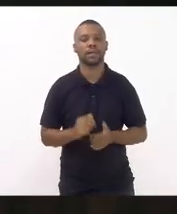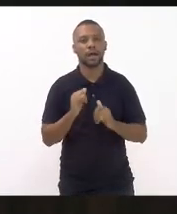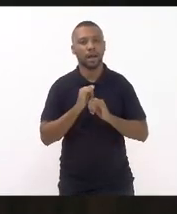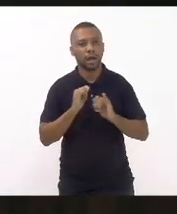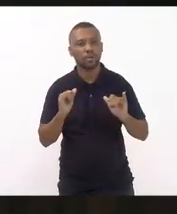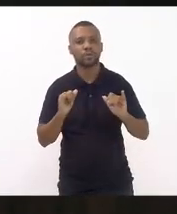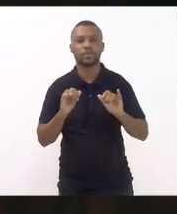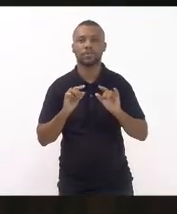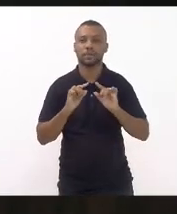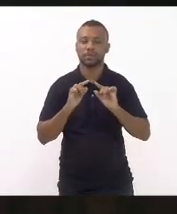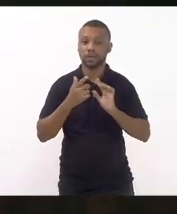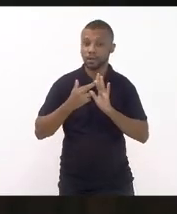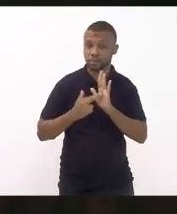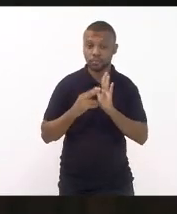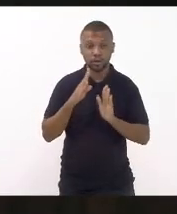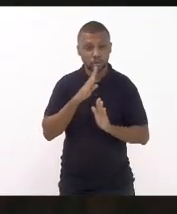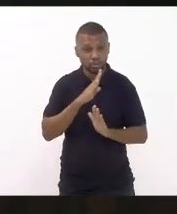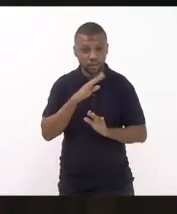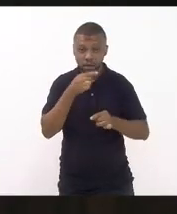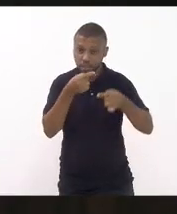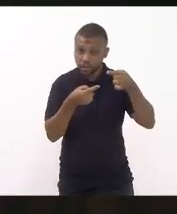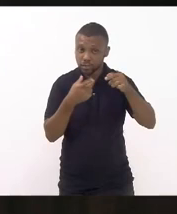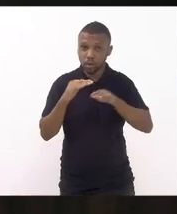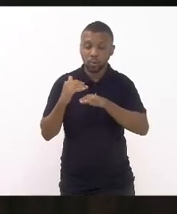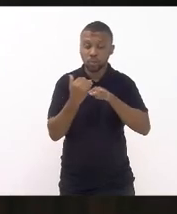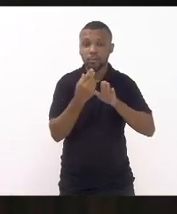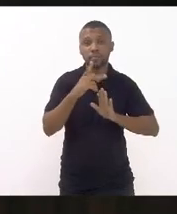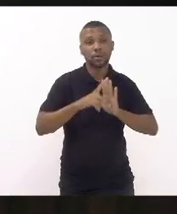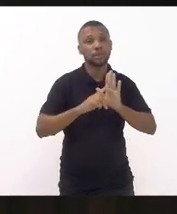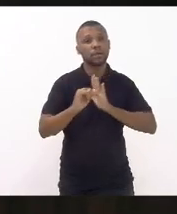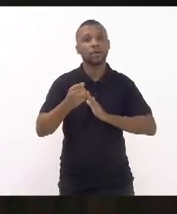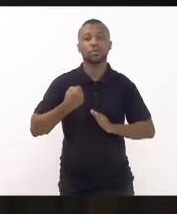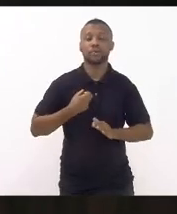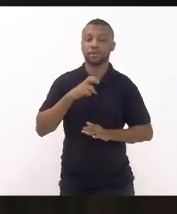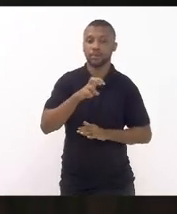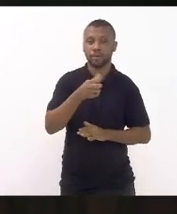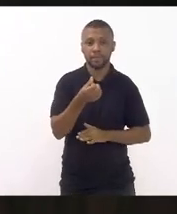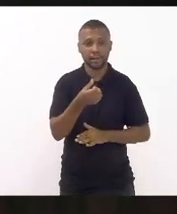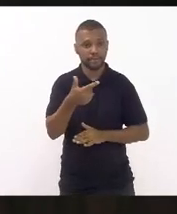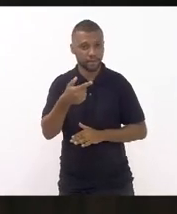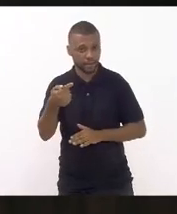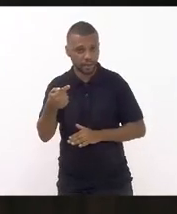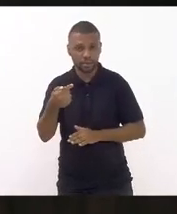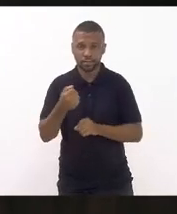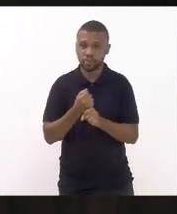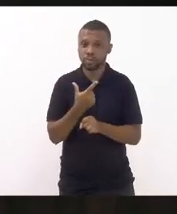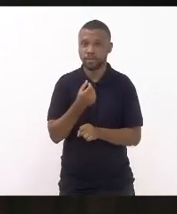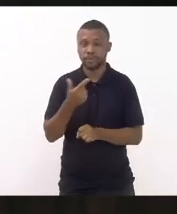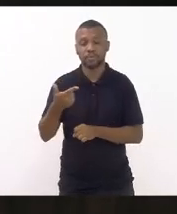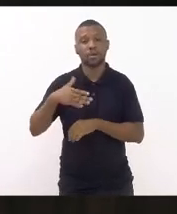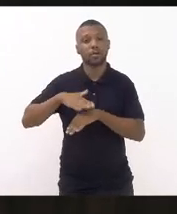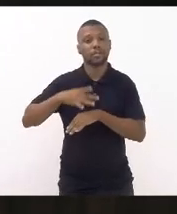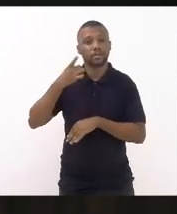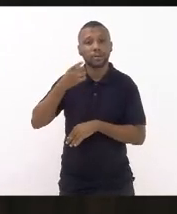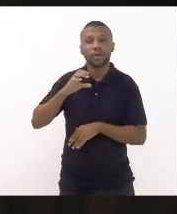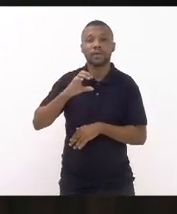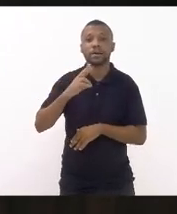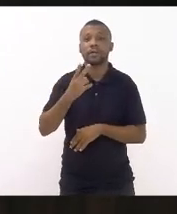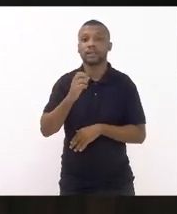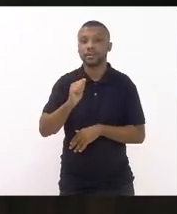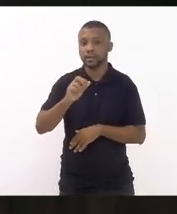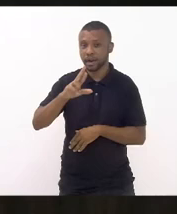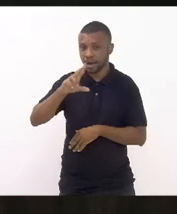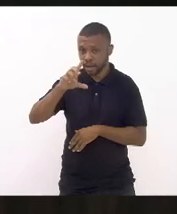Anuncio. Em regime de urgência, em discussão única, projeto de lei número 5627, de 22, de autoria do deputado Charles Batista,